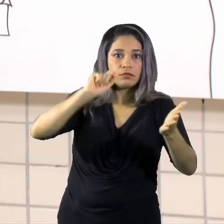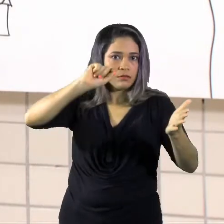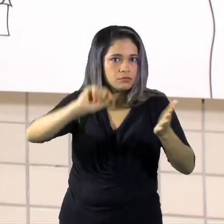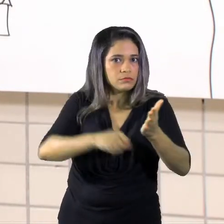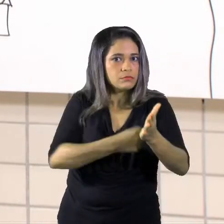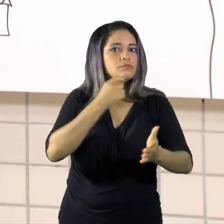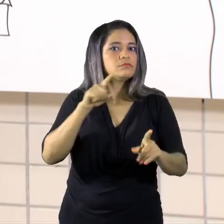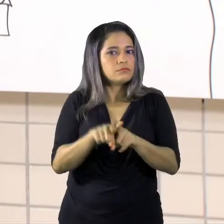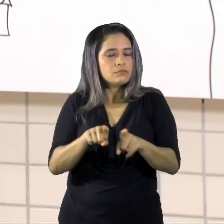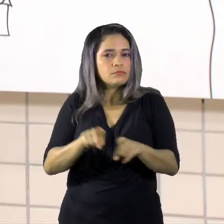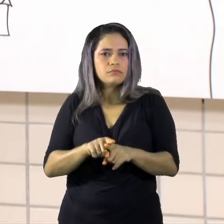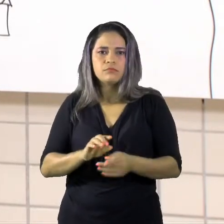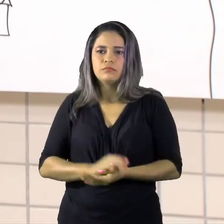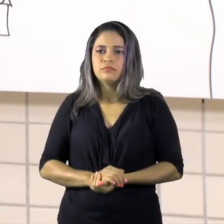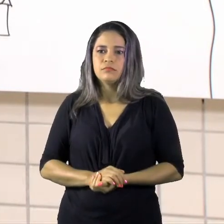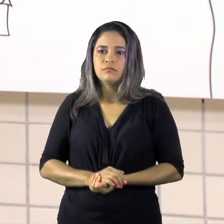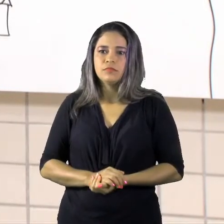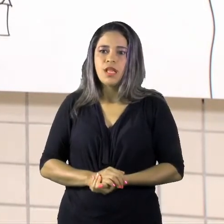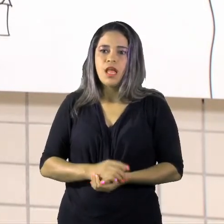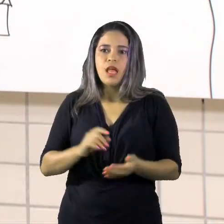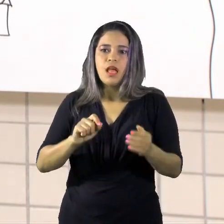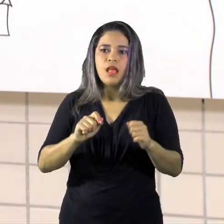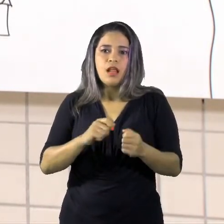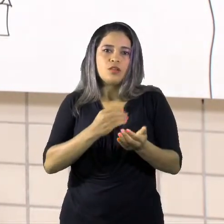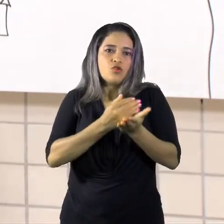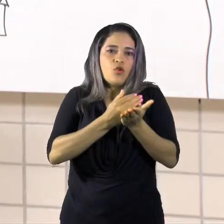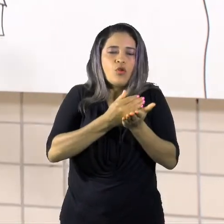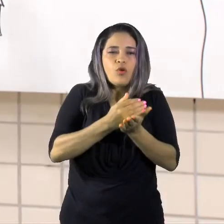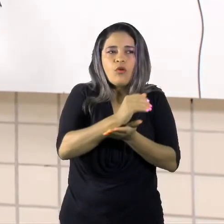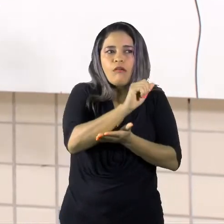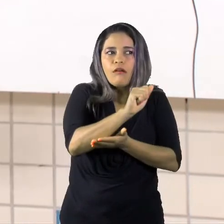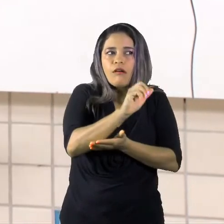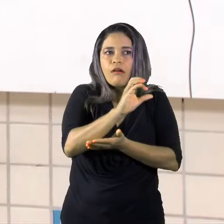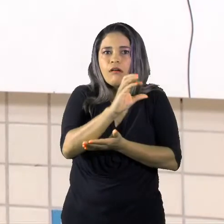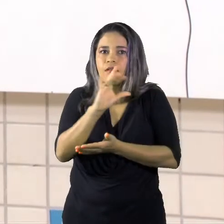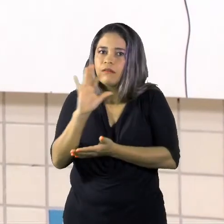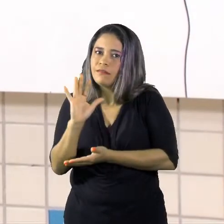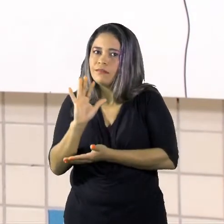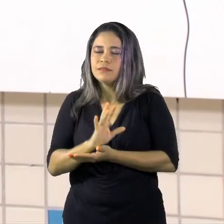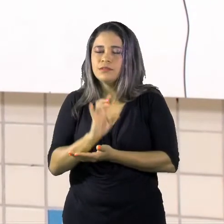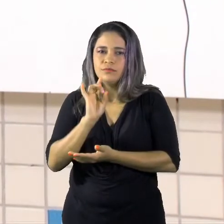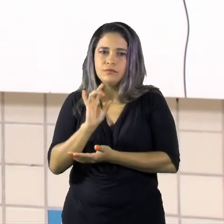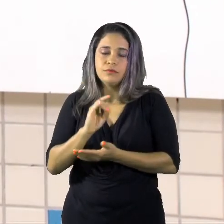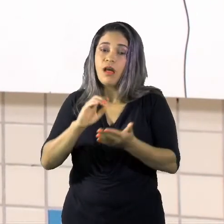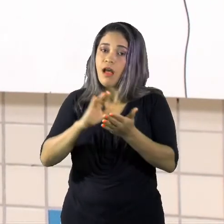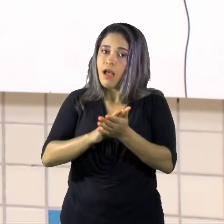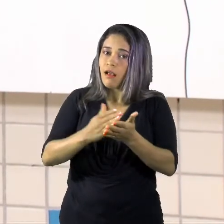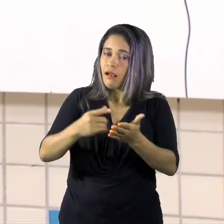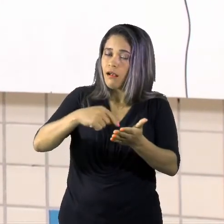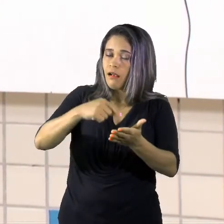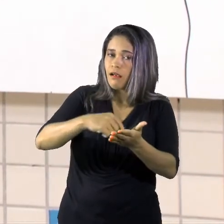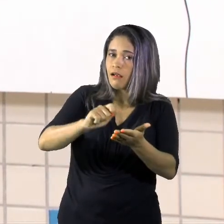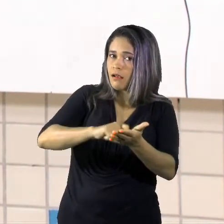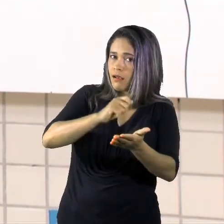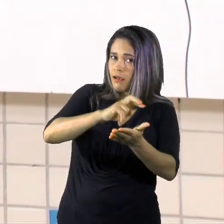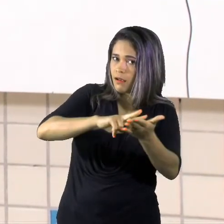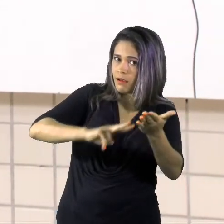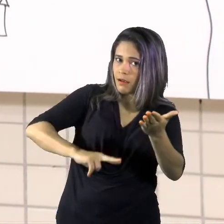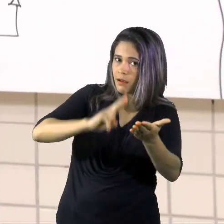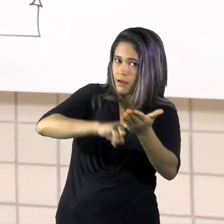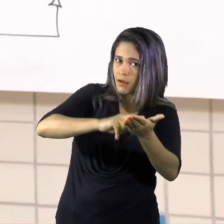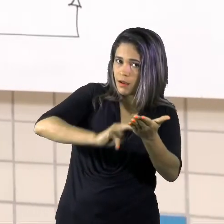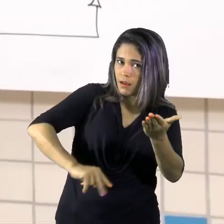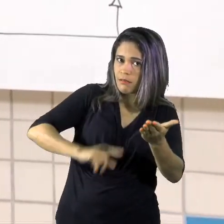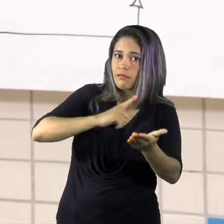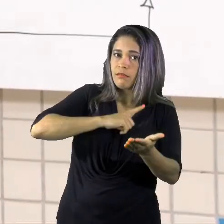assinatura. Ela não assinou por extenso, ela colocou as iniciais. Então, a carta ela tem essa estrutura. A carta do